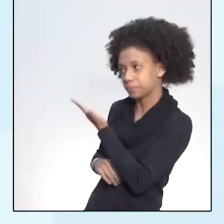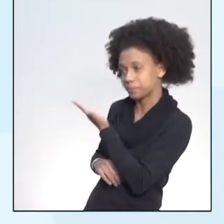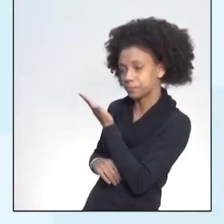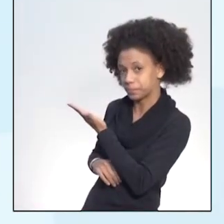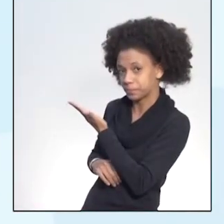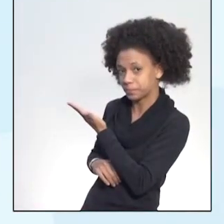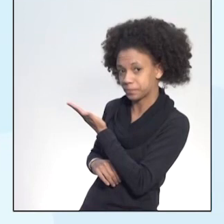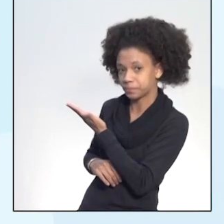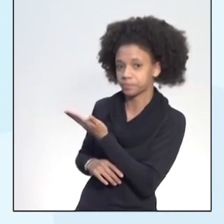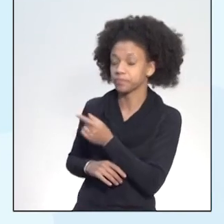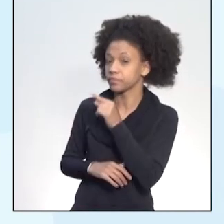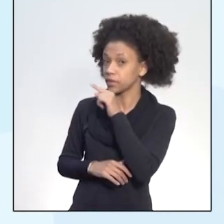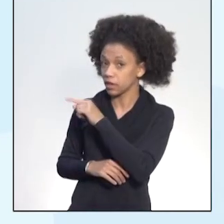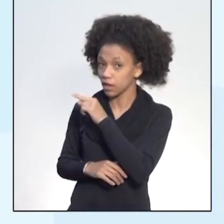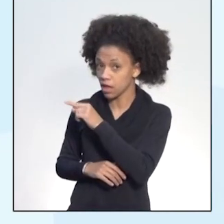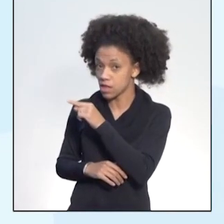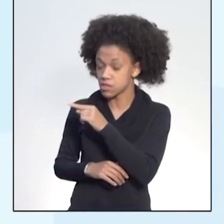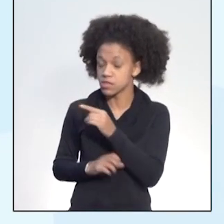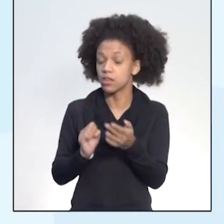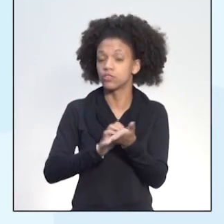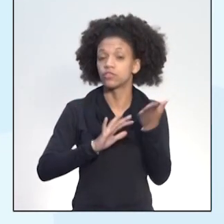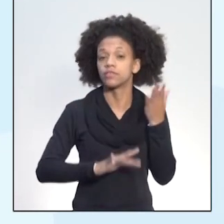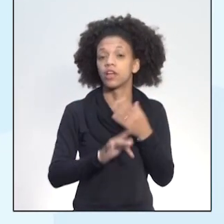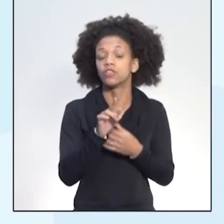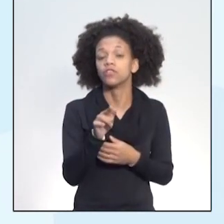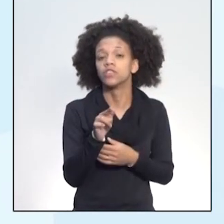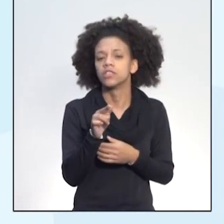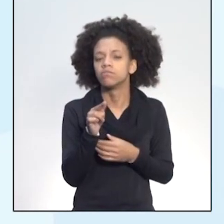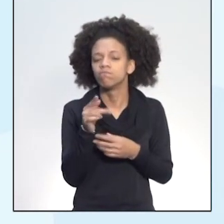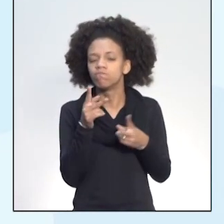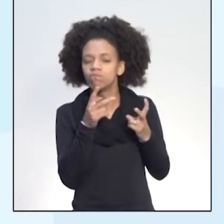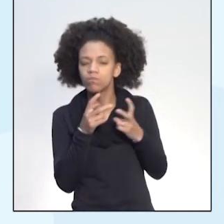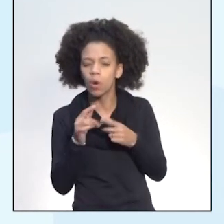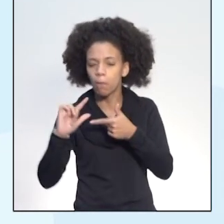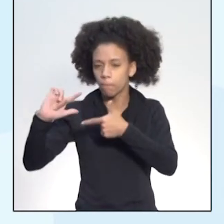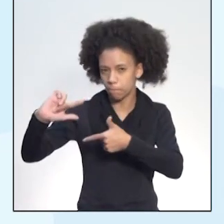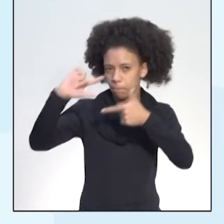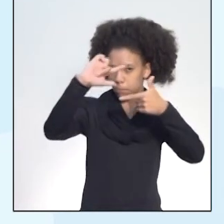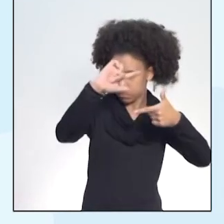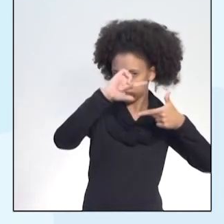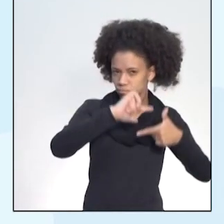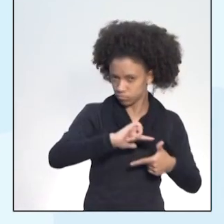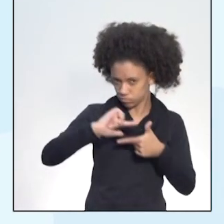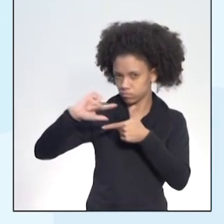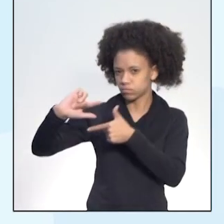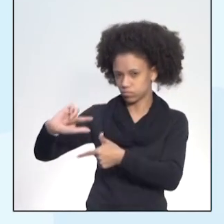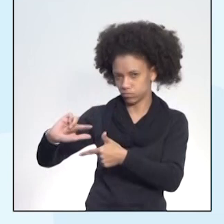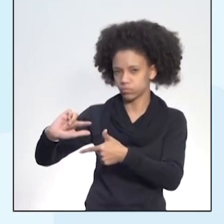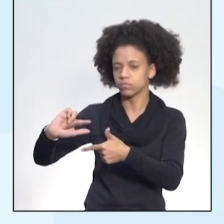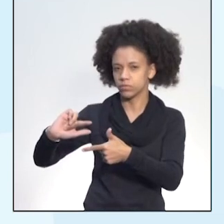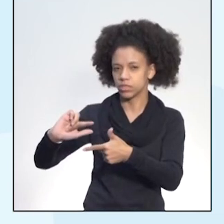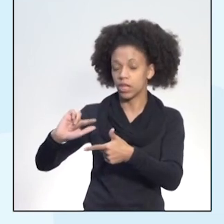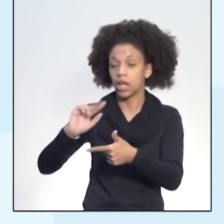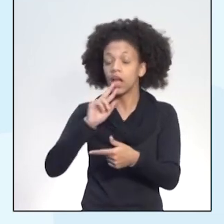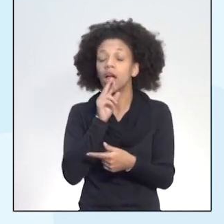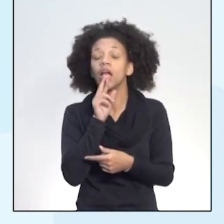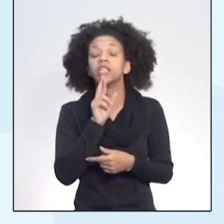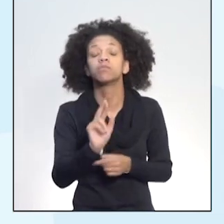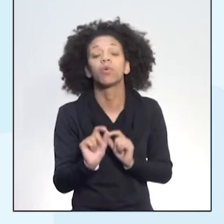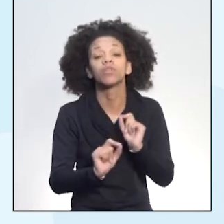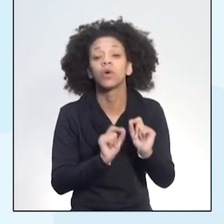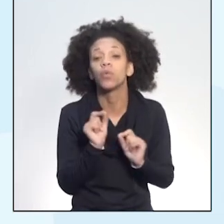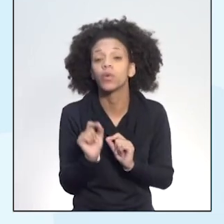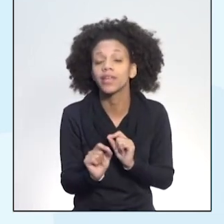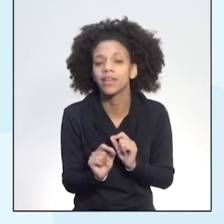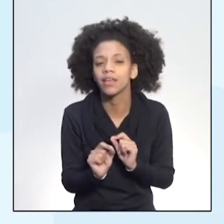vocês. Essa atividade, vocês vão estar observando as imagens e vocês vão responder